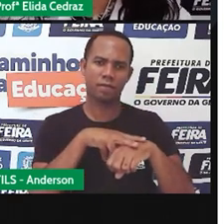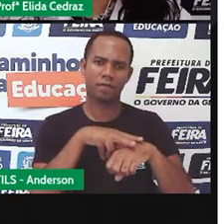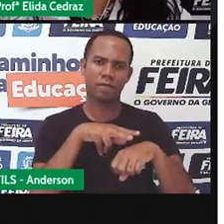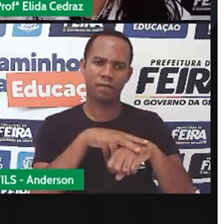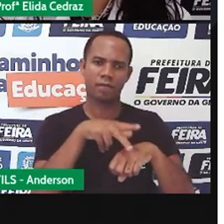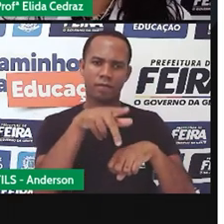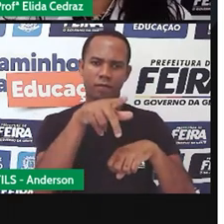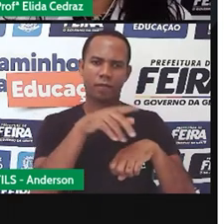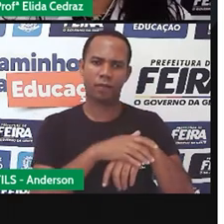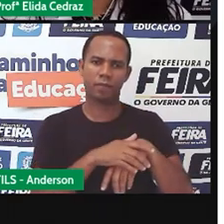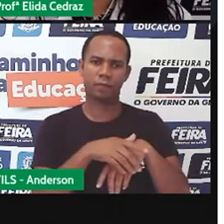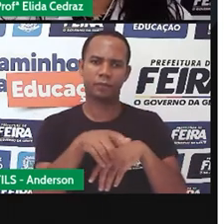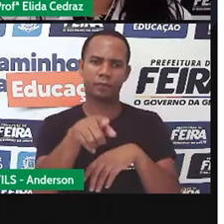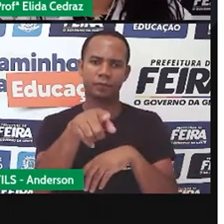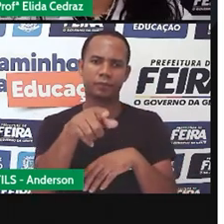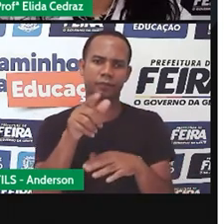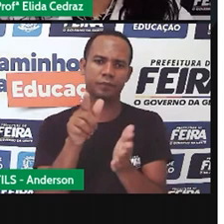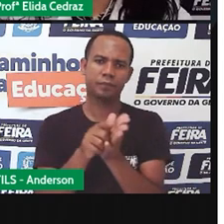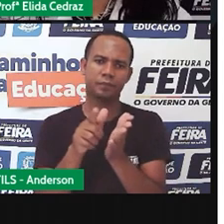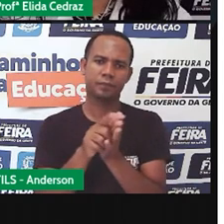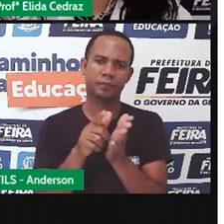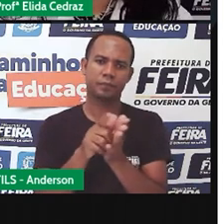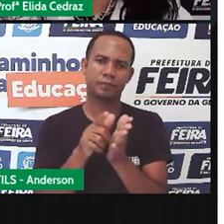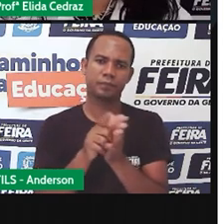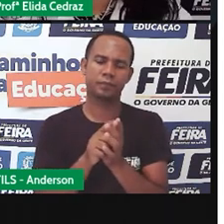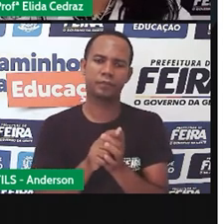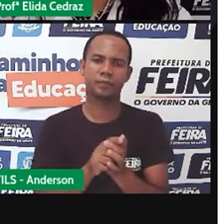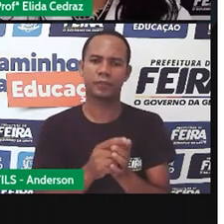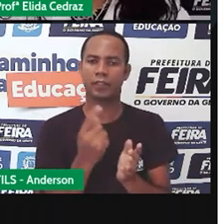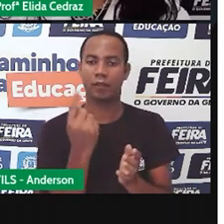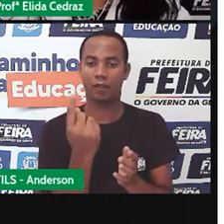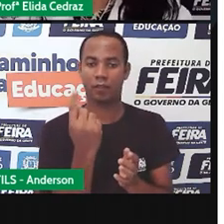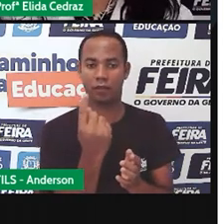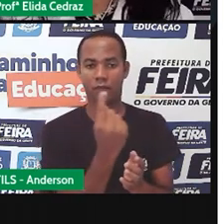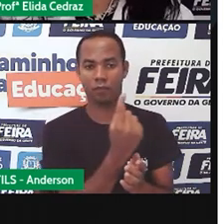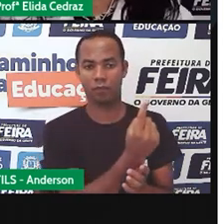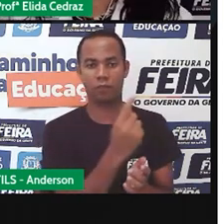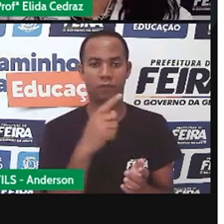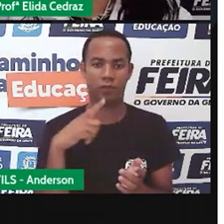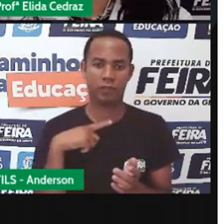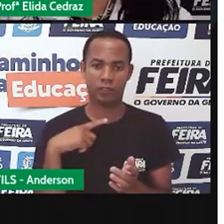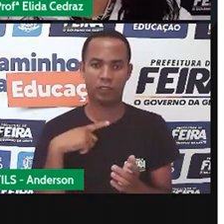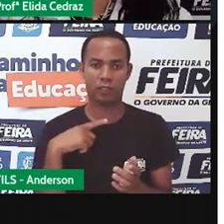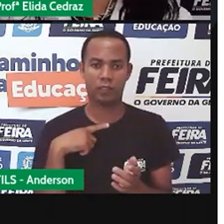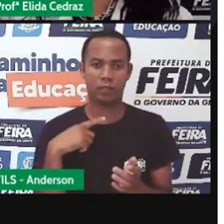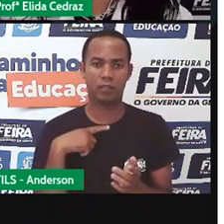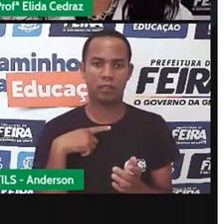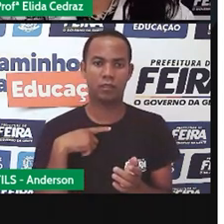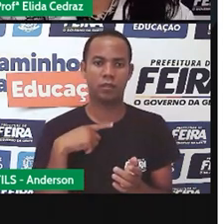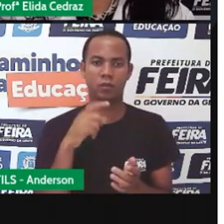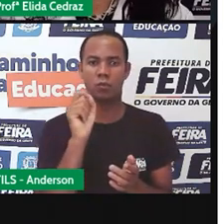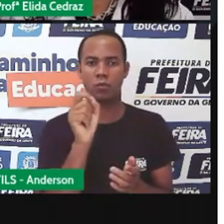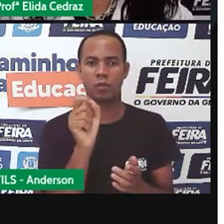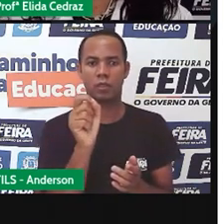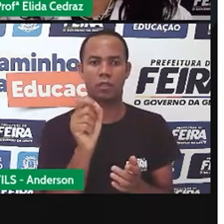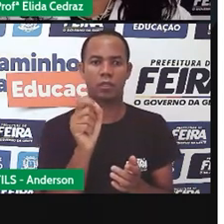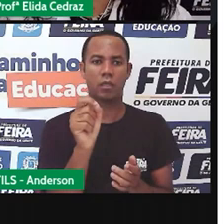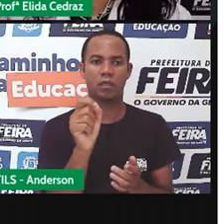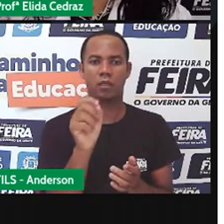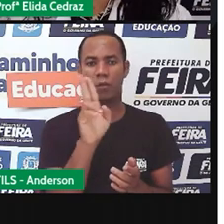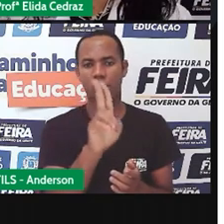E estes de papel. Cada um deles tem as suas características e as